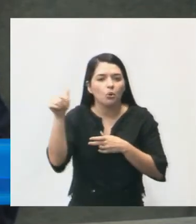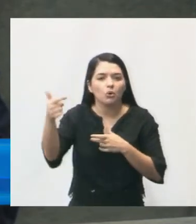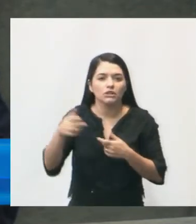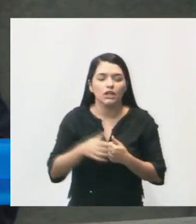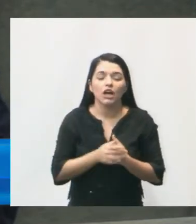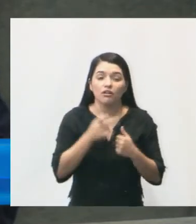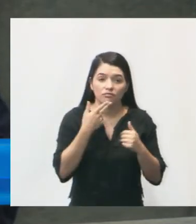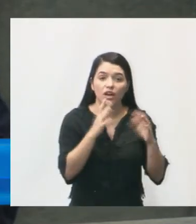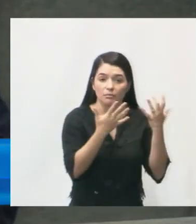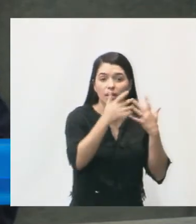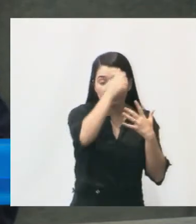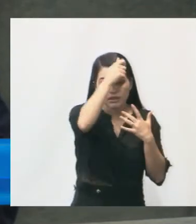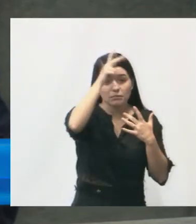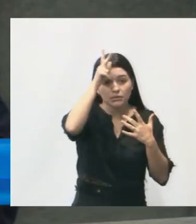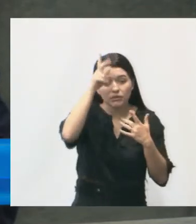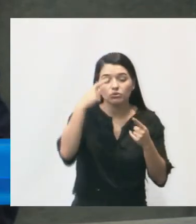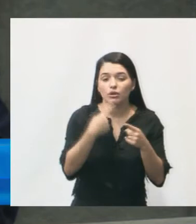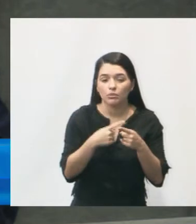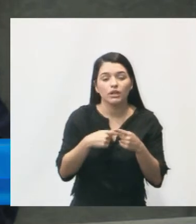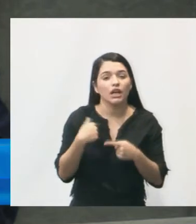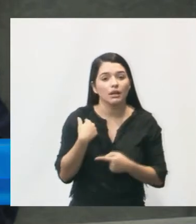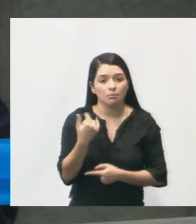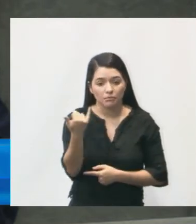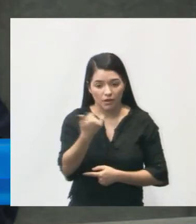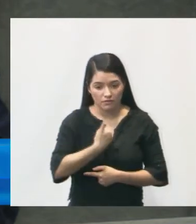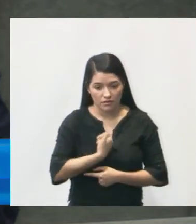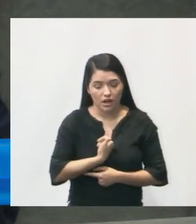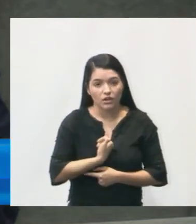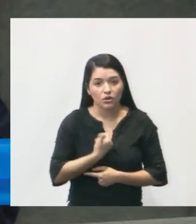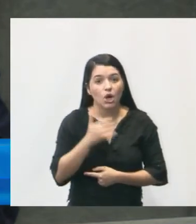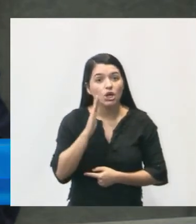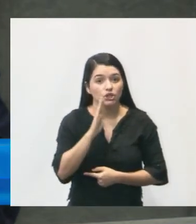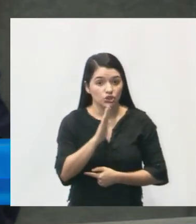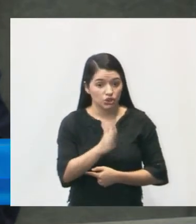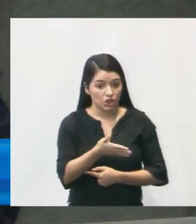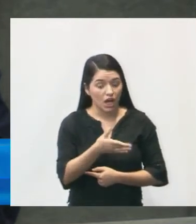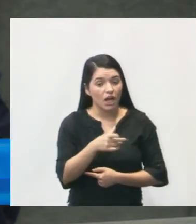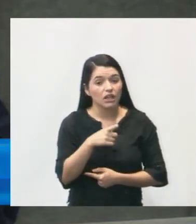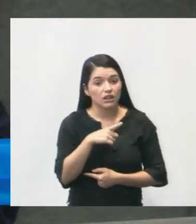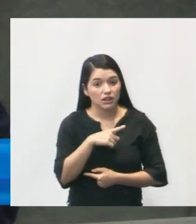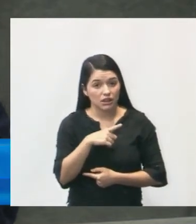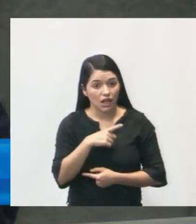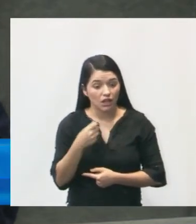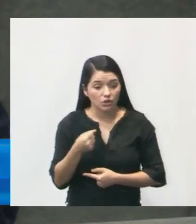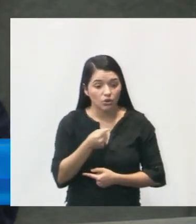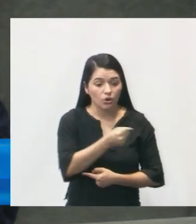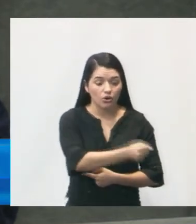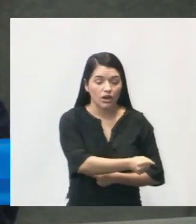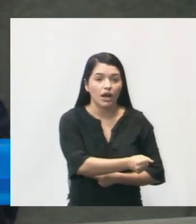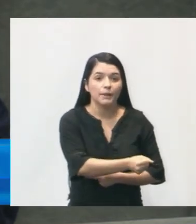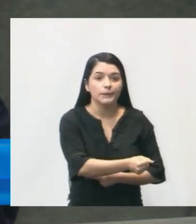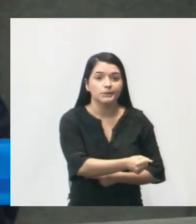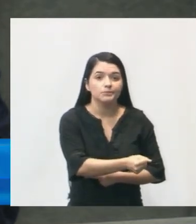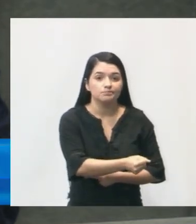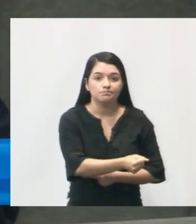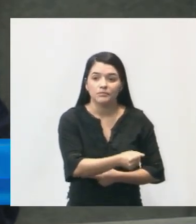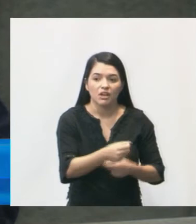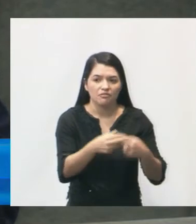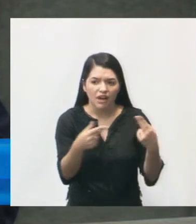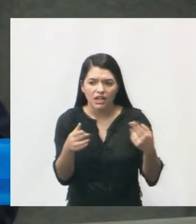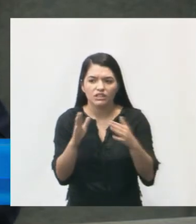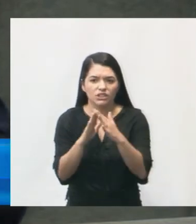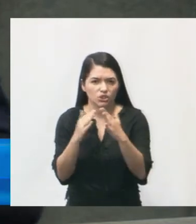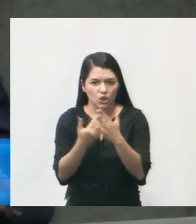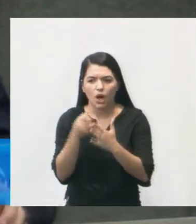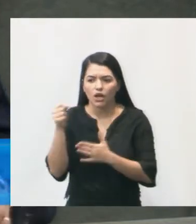prefeitura, que eu estou sabendo que já estão implementando isso em várias escolas, já estão